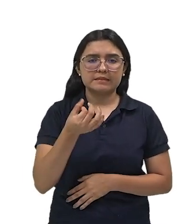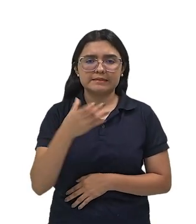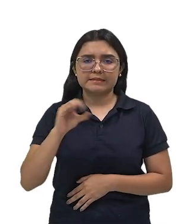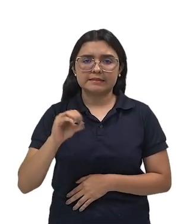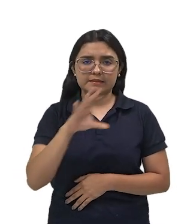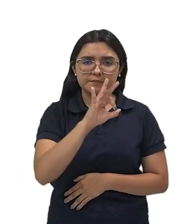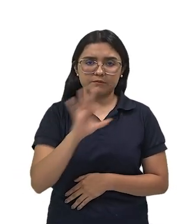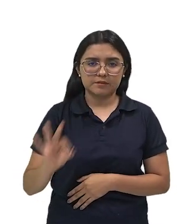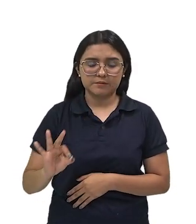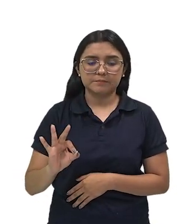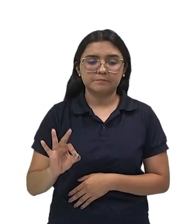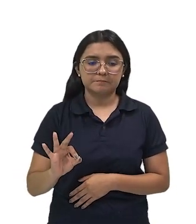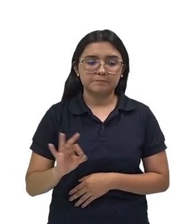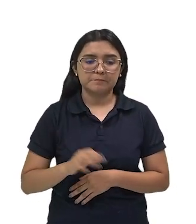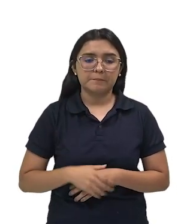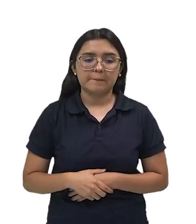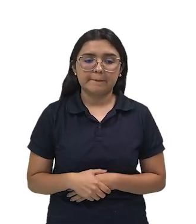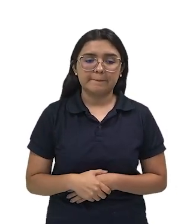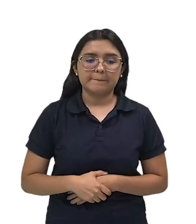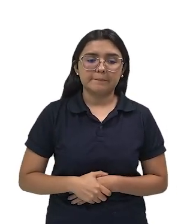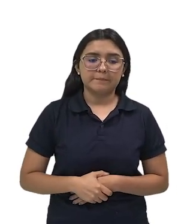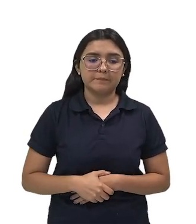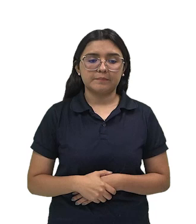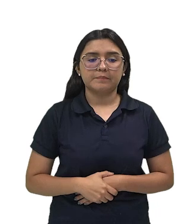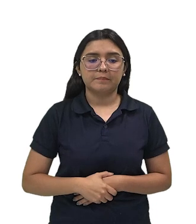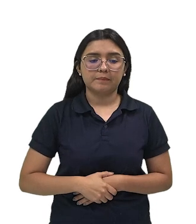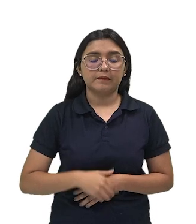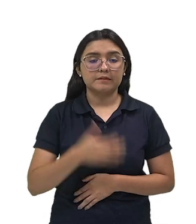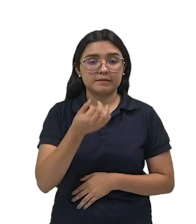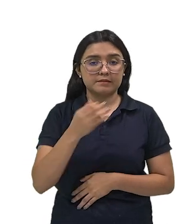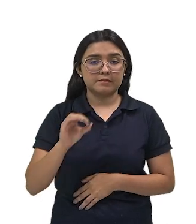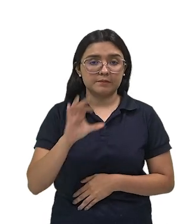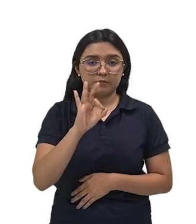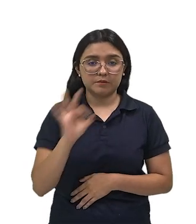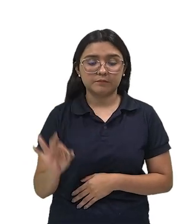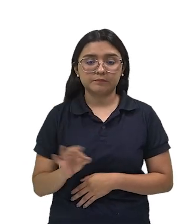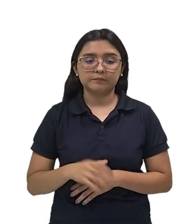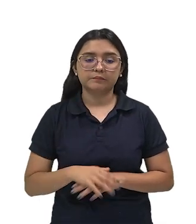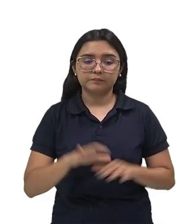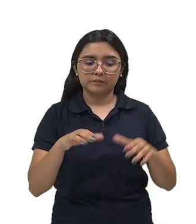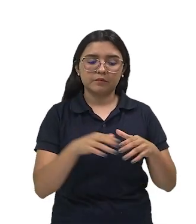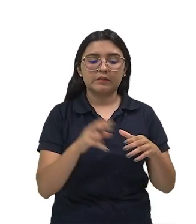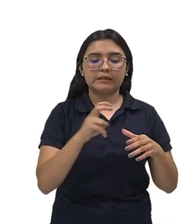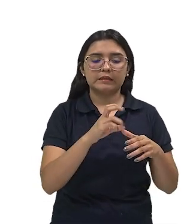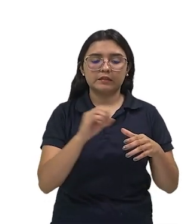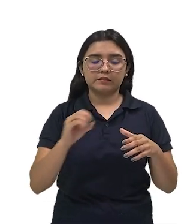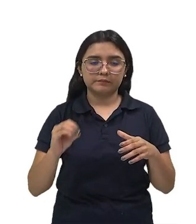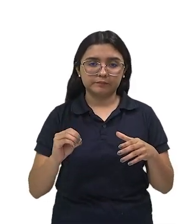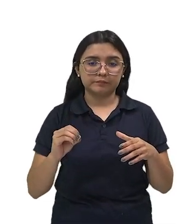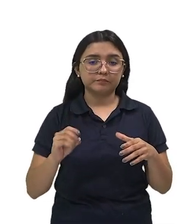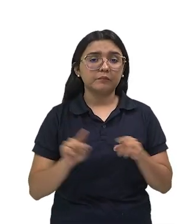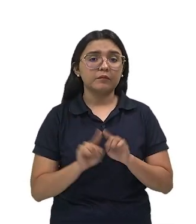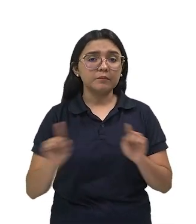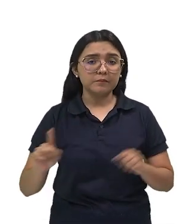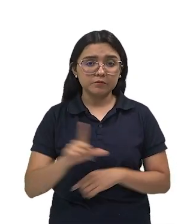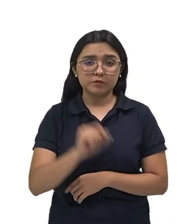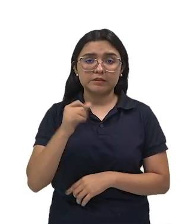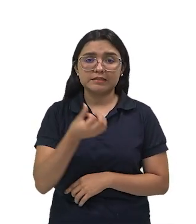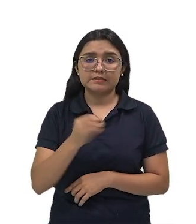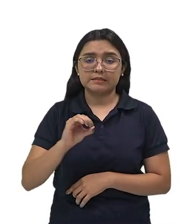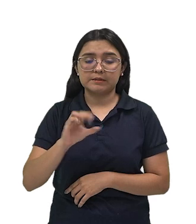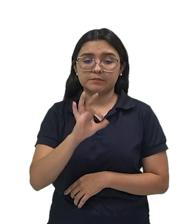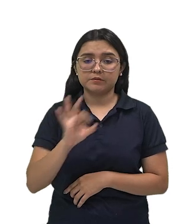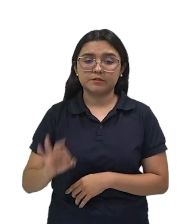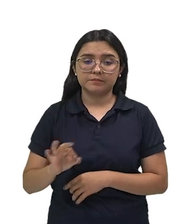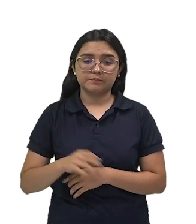60%, olha lá. Então, quando eu fraciono, eu só vou pegar 60% de 500, então eu vou trabalhar